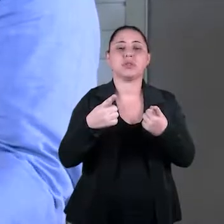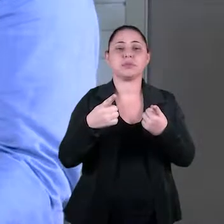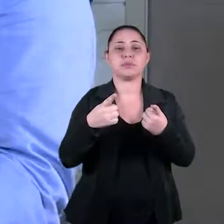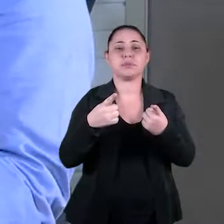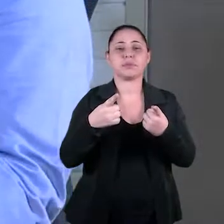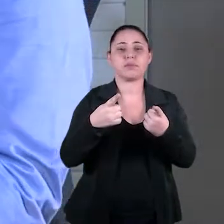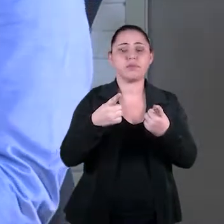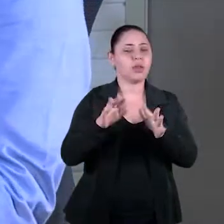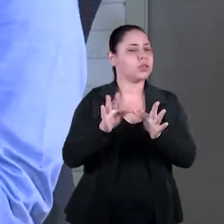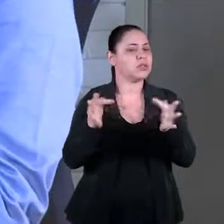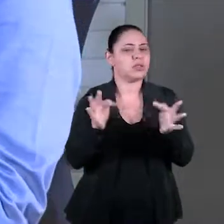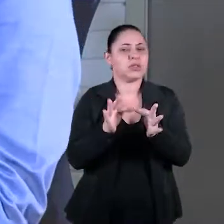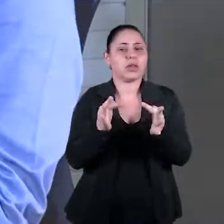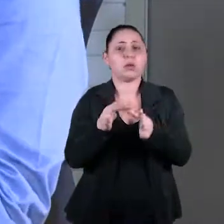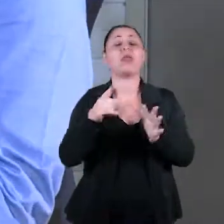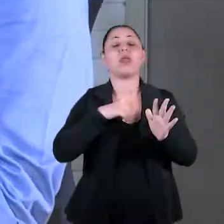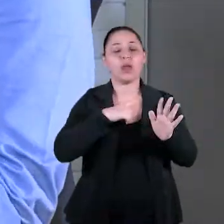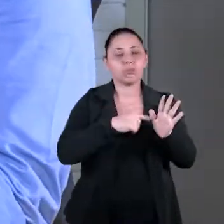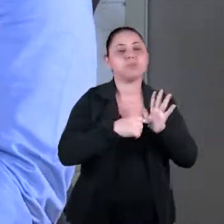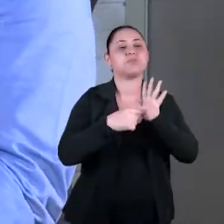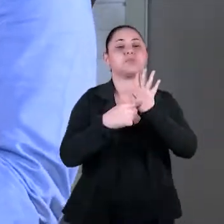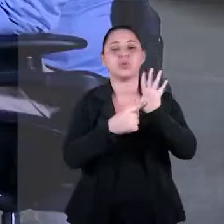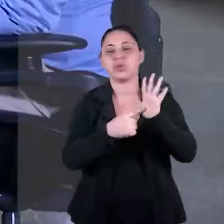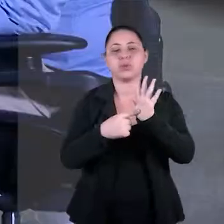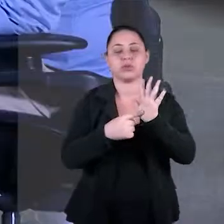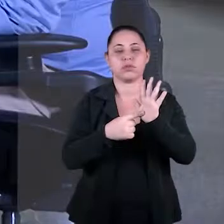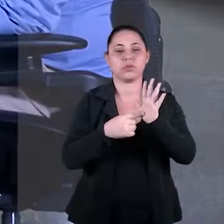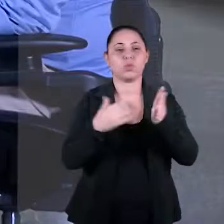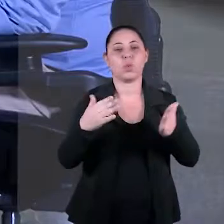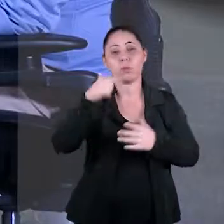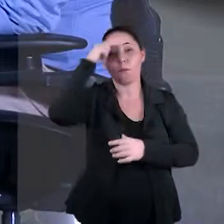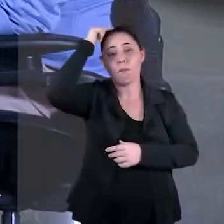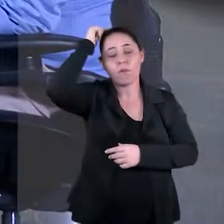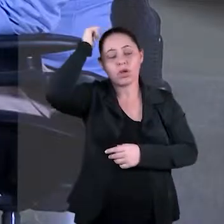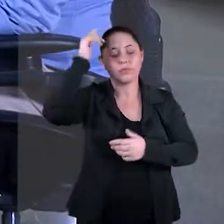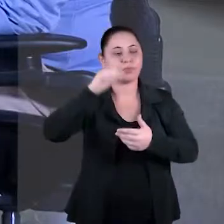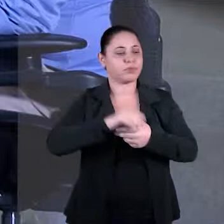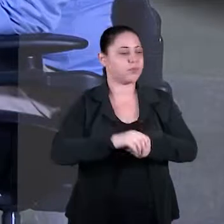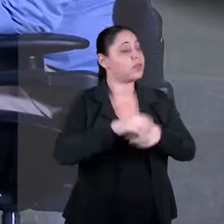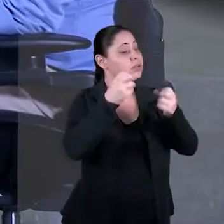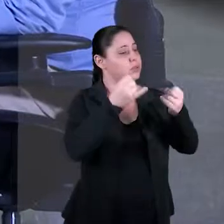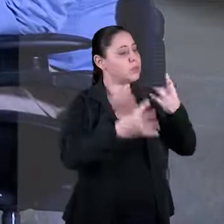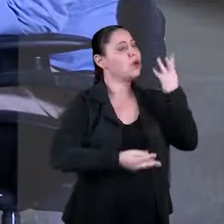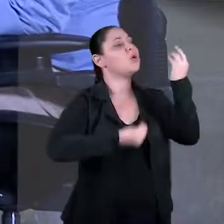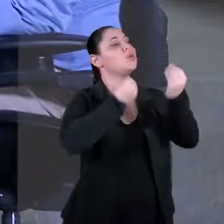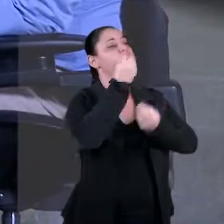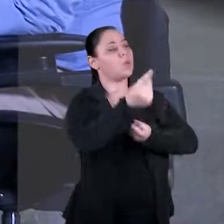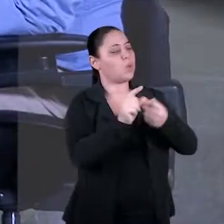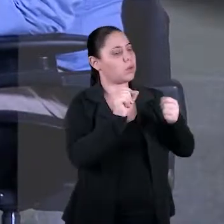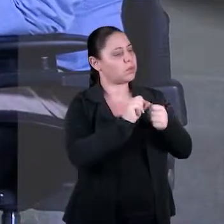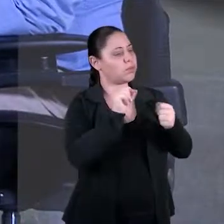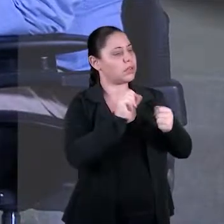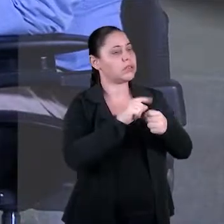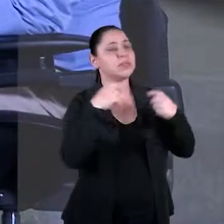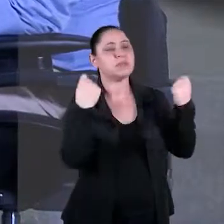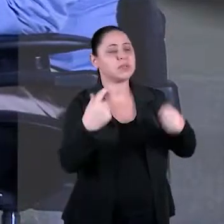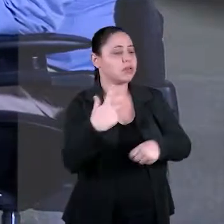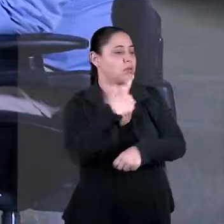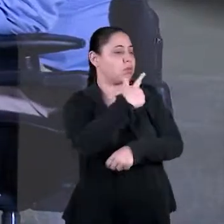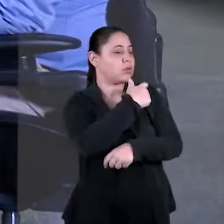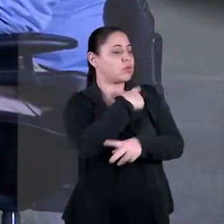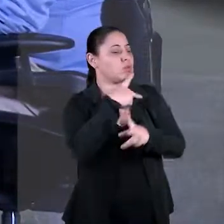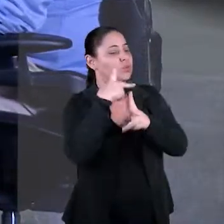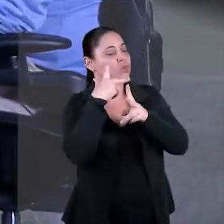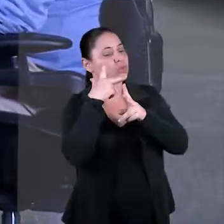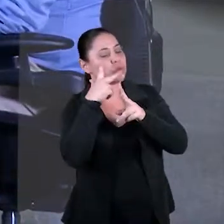tem uma indicação principalmente nos pacientes de calvície. Conta pra gente como que é esse processo, doutor. Tem que fazer anestesia, tem que